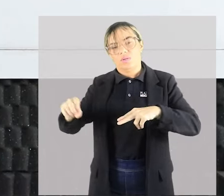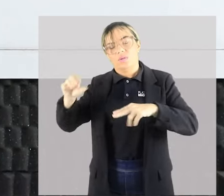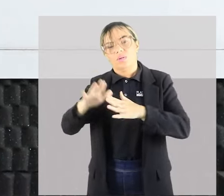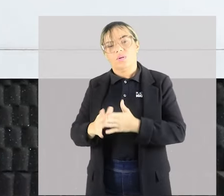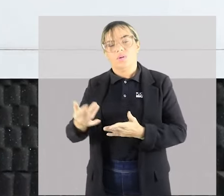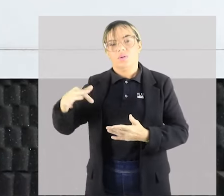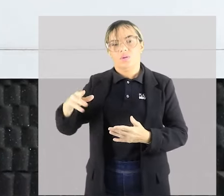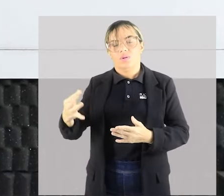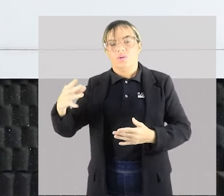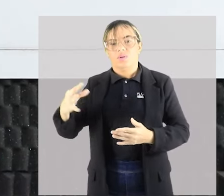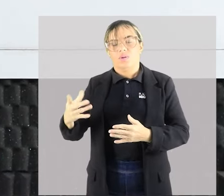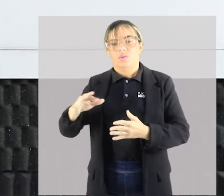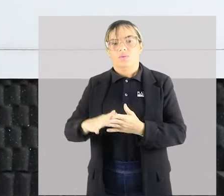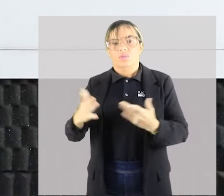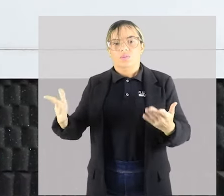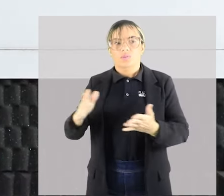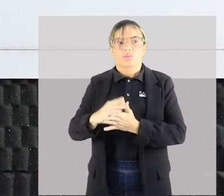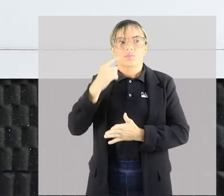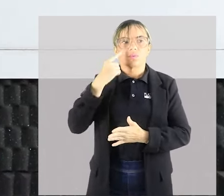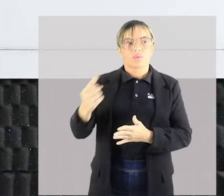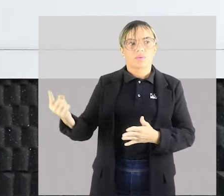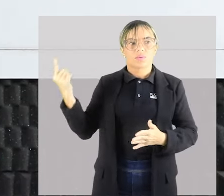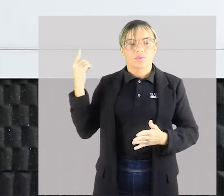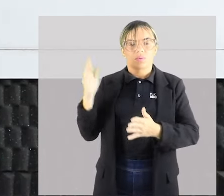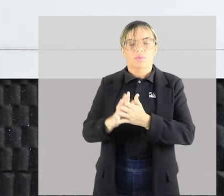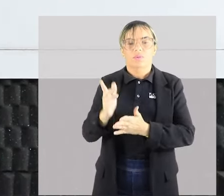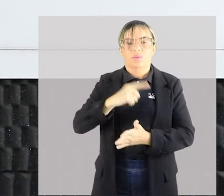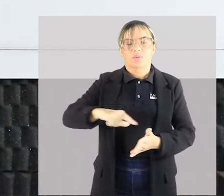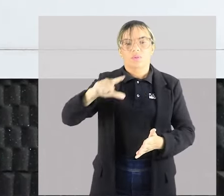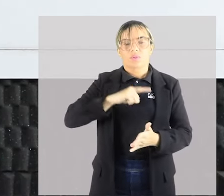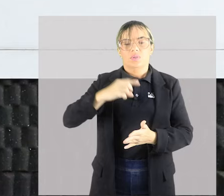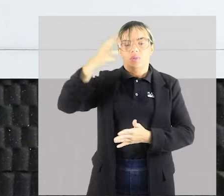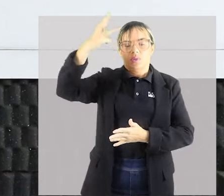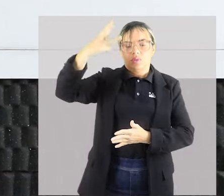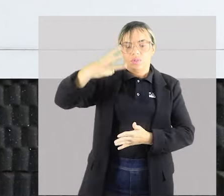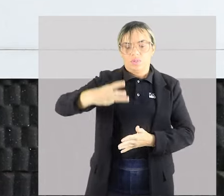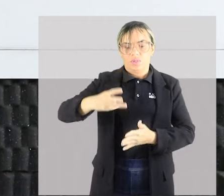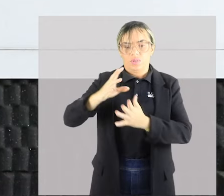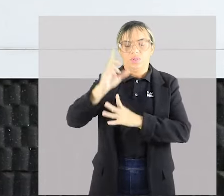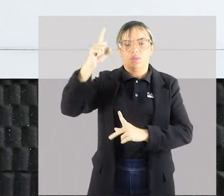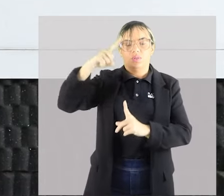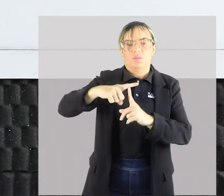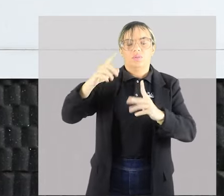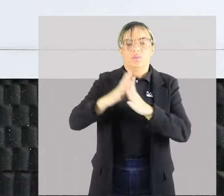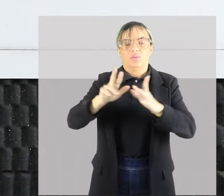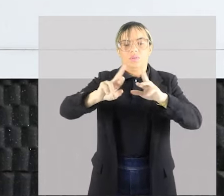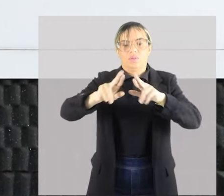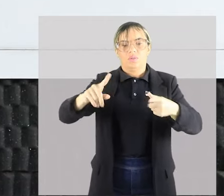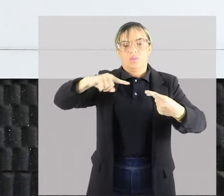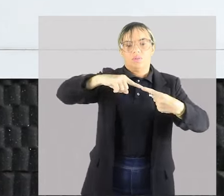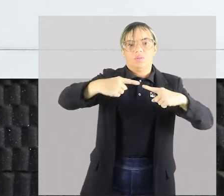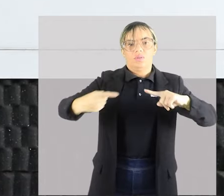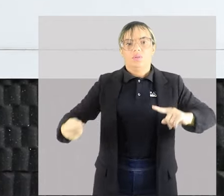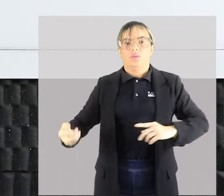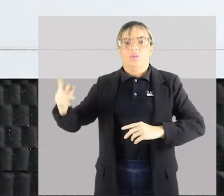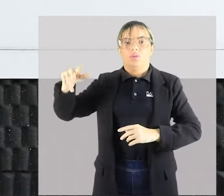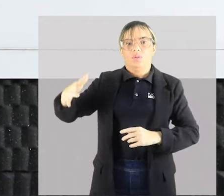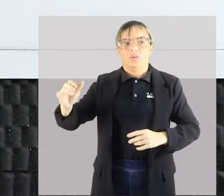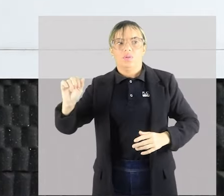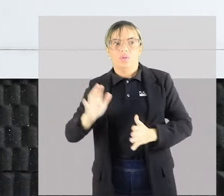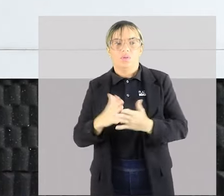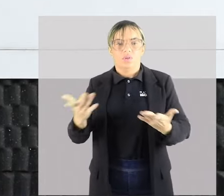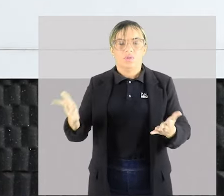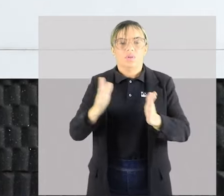ele quem vai formar os ribossomos Então a gente tem três tipos diferentes de RNA que podem aparecer ali